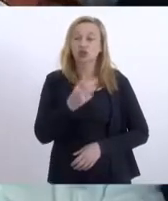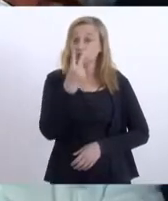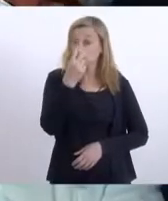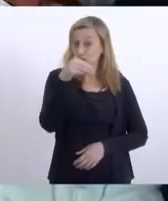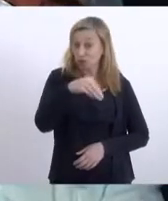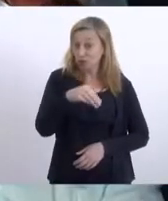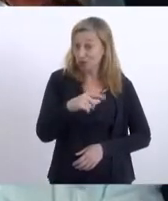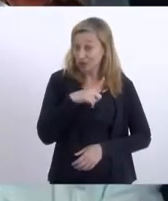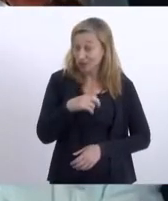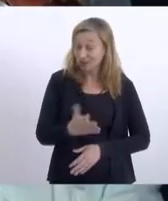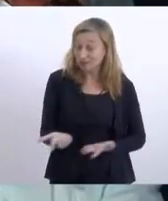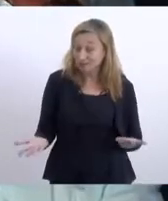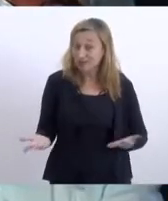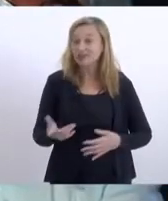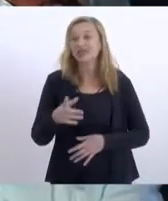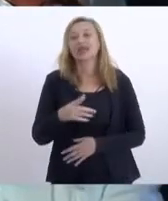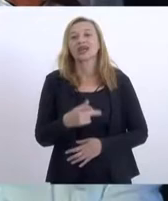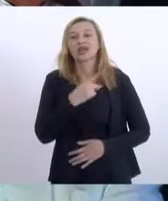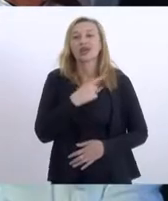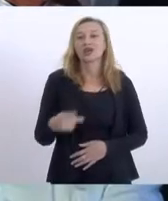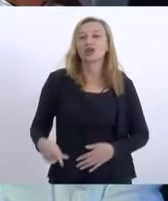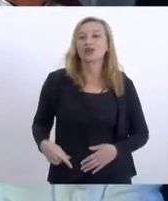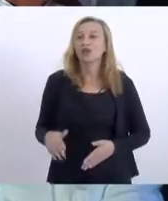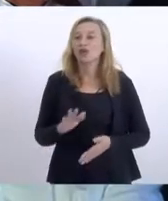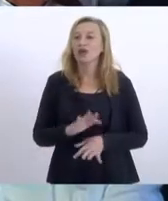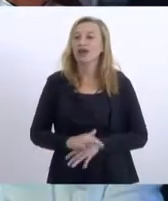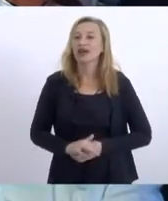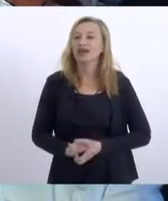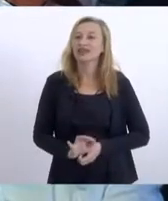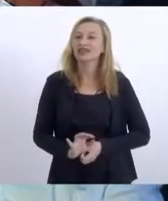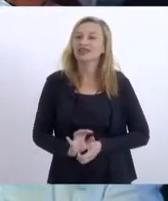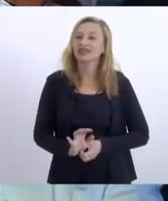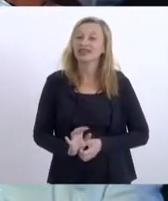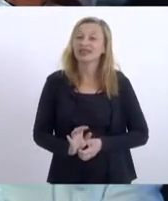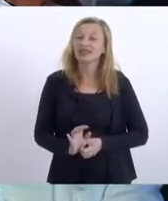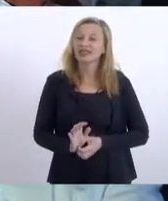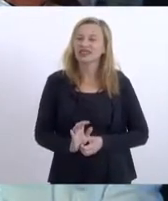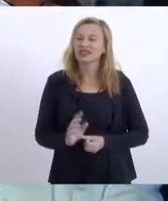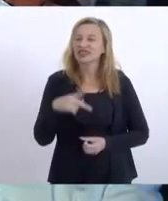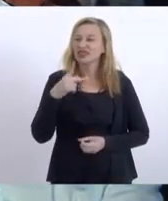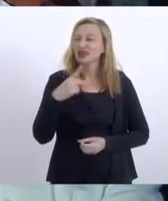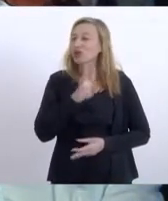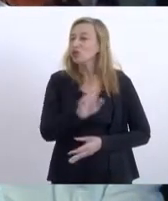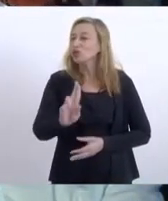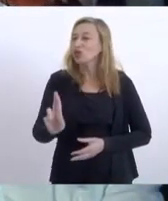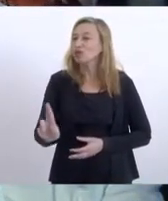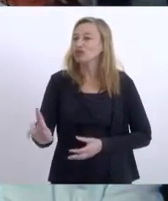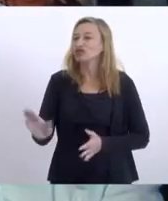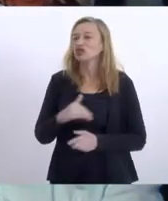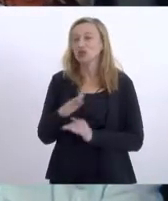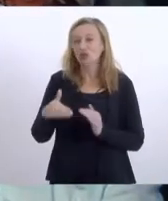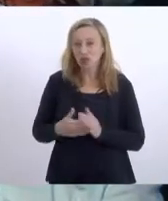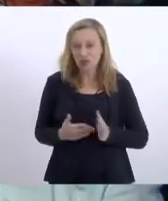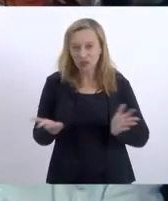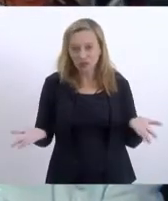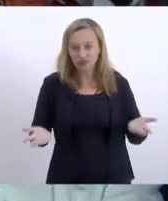2 minutos, presidente, eu vou dispensar aqui a cumprimentar todos que já foram, em nome